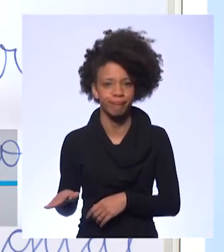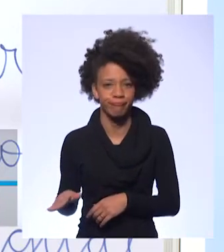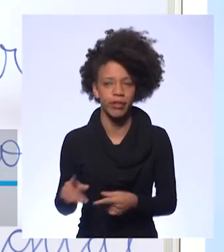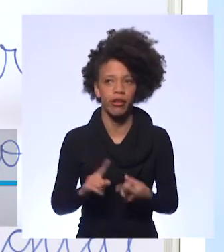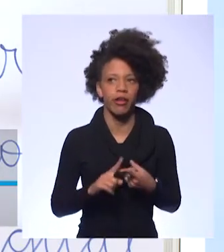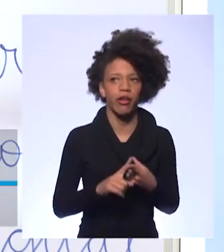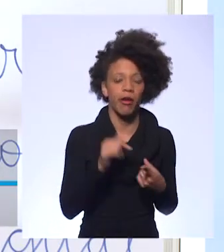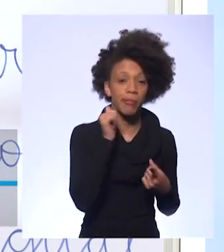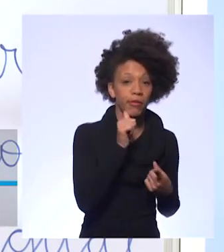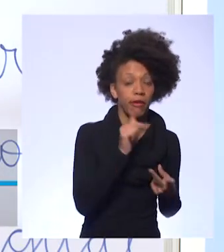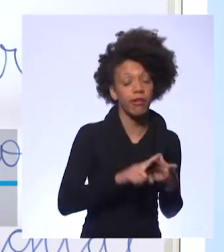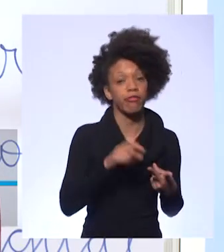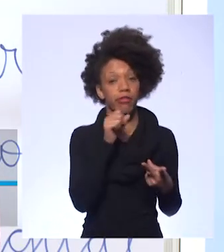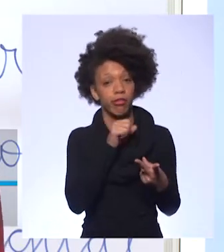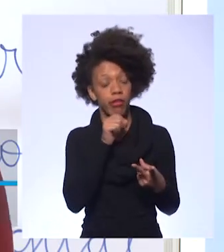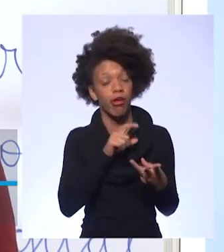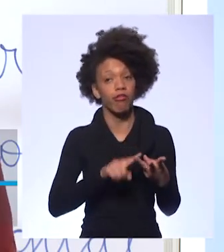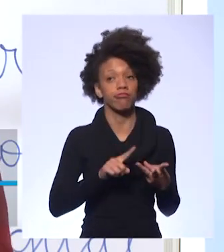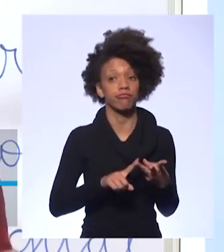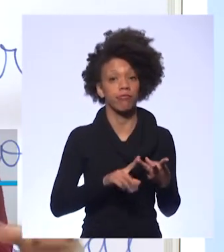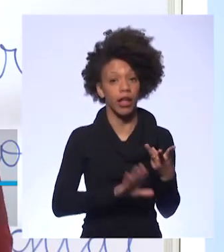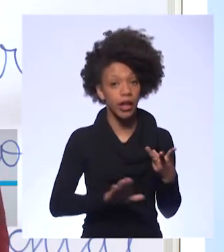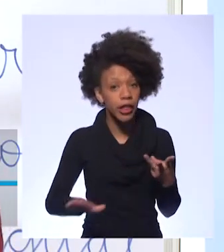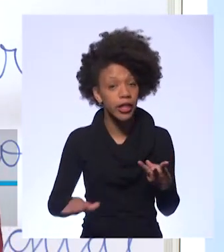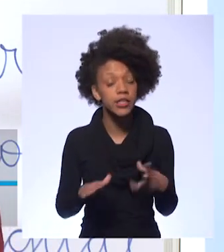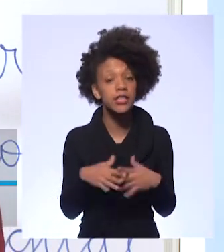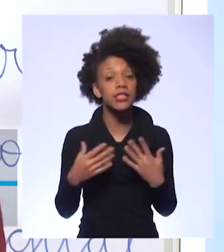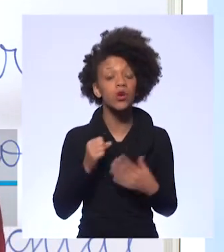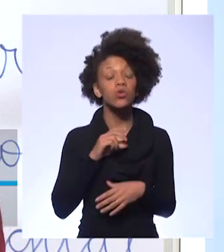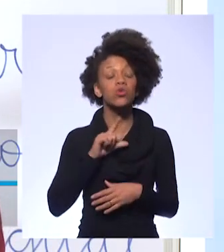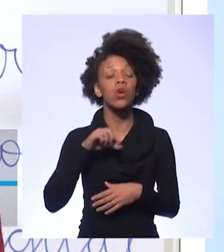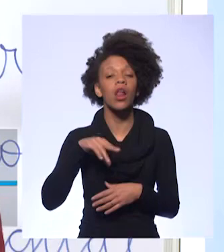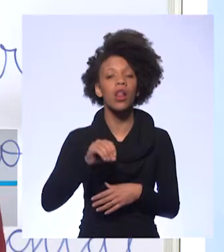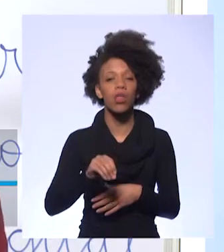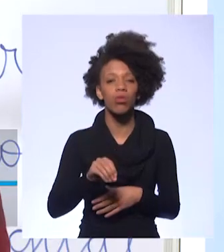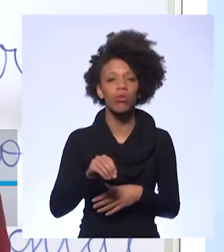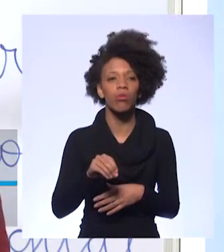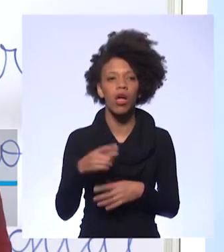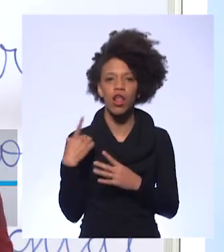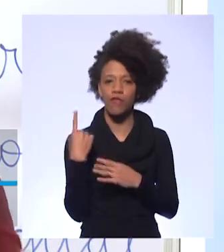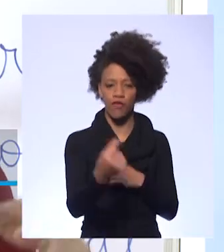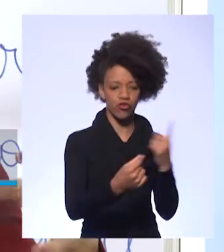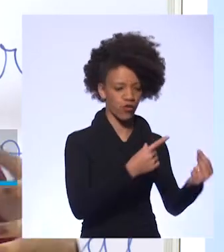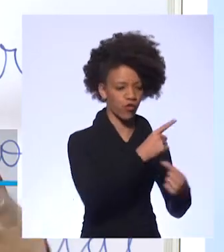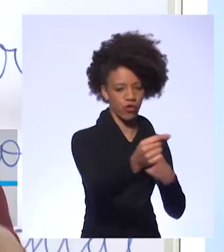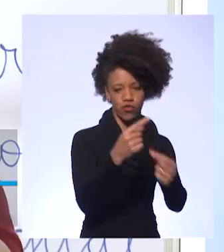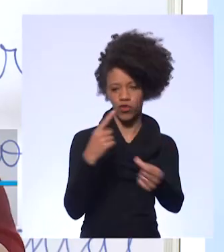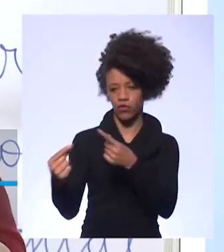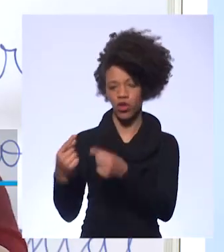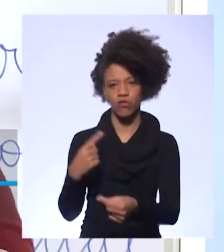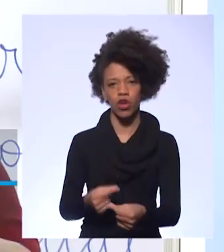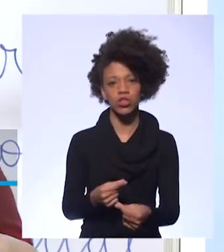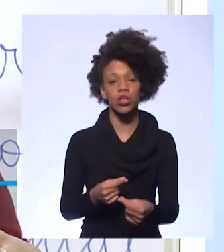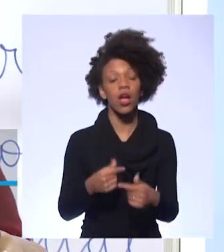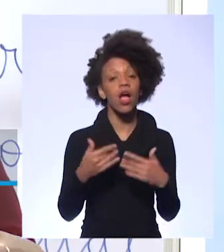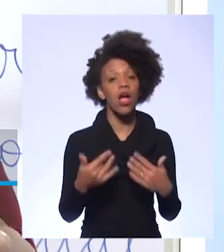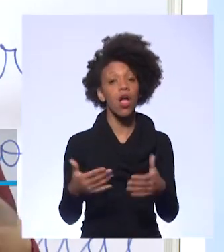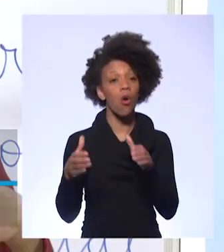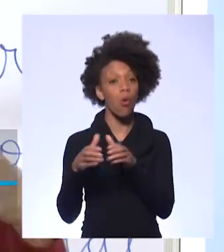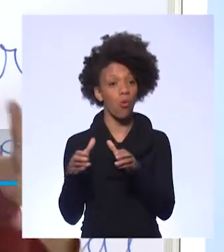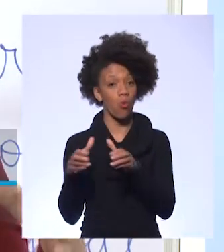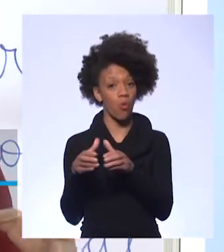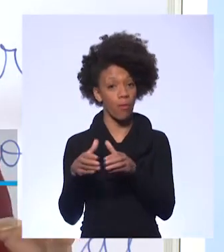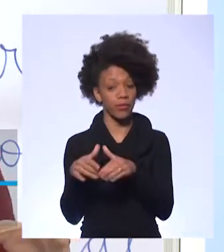mulheres idosos então Solano López ele vai fugindo né do Brasil o